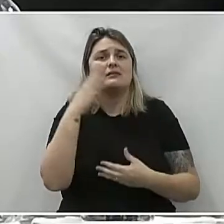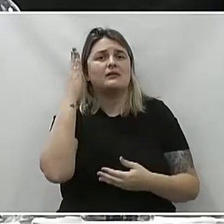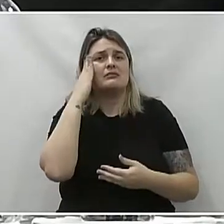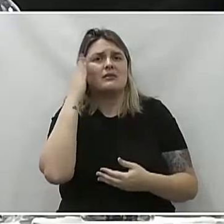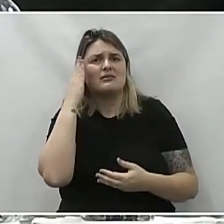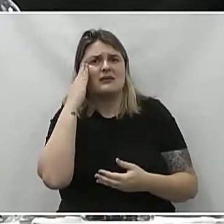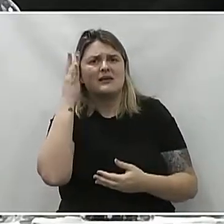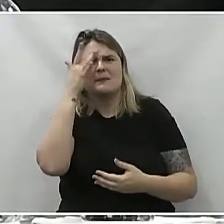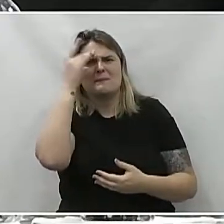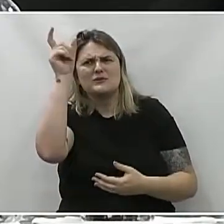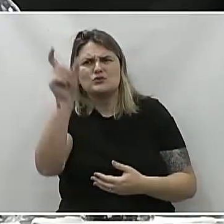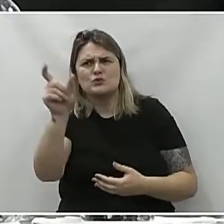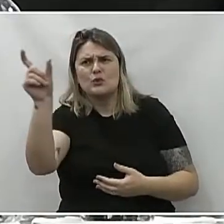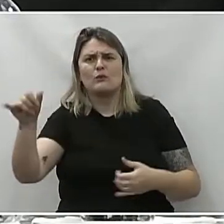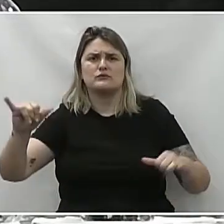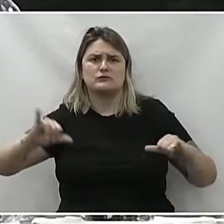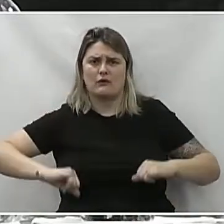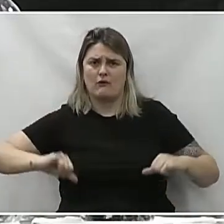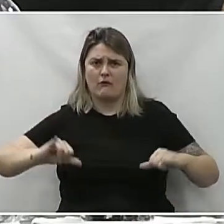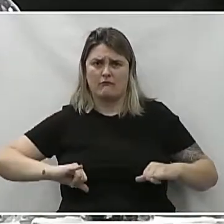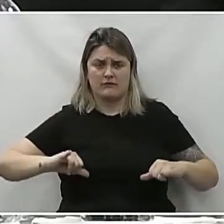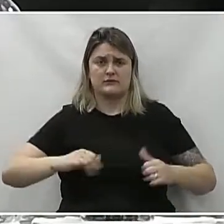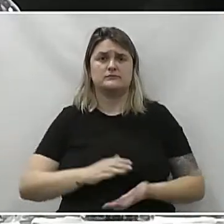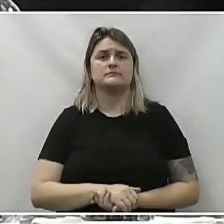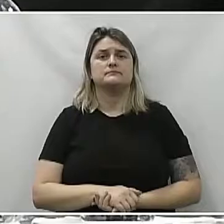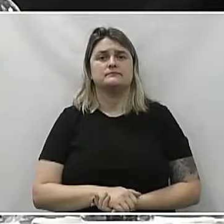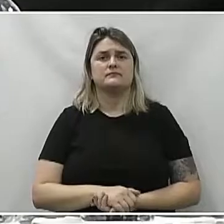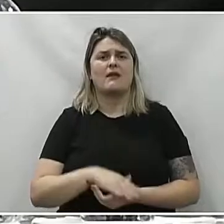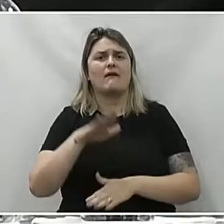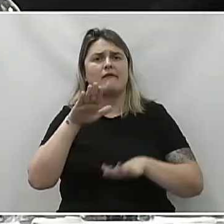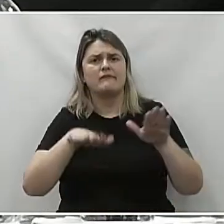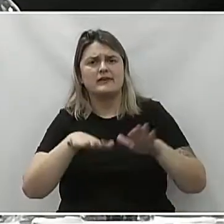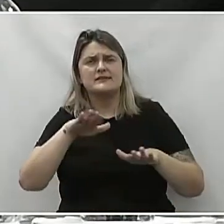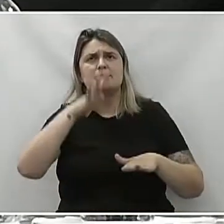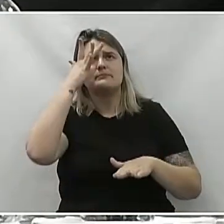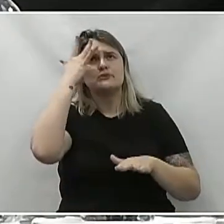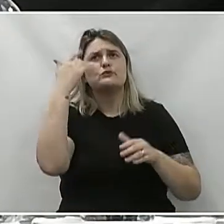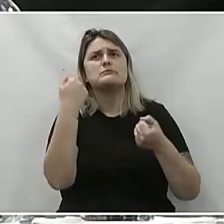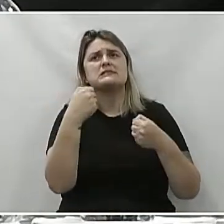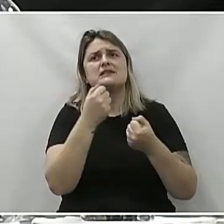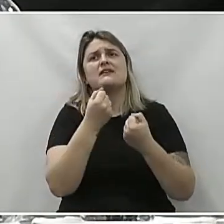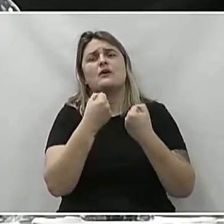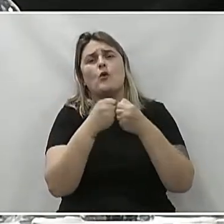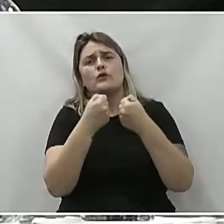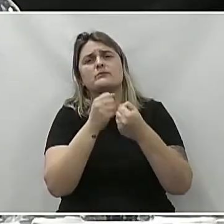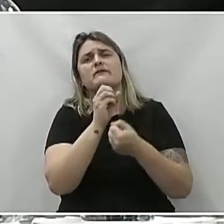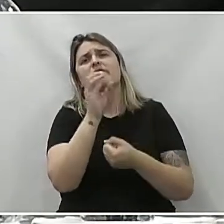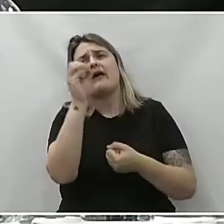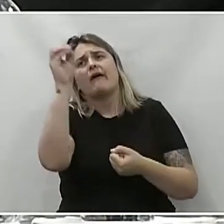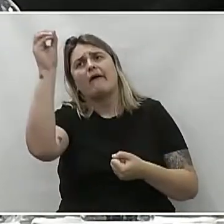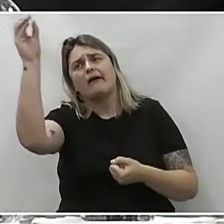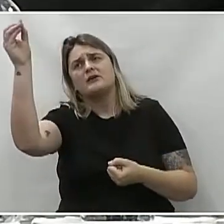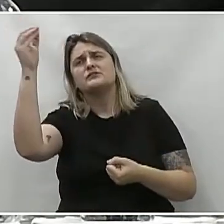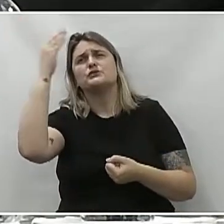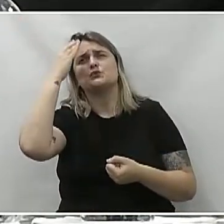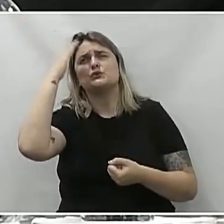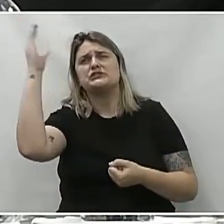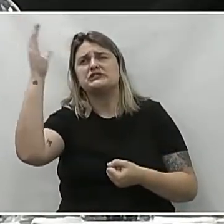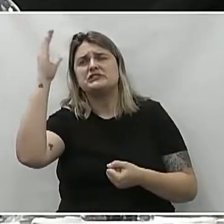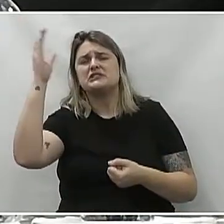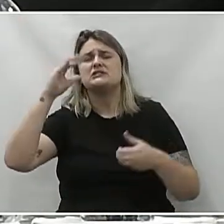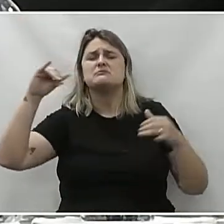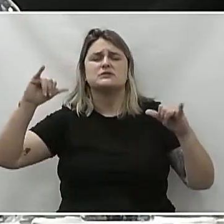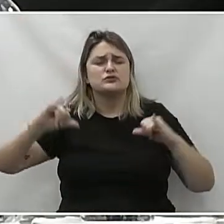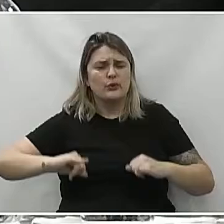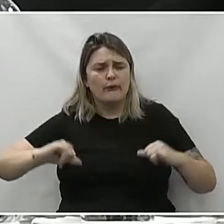entender o sofrimento dessas pessoas, que, como foi falado, muitas vezes pega o ônibus, já está debilitado,